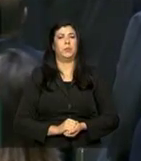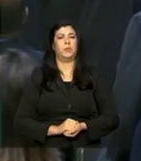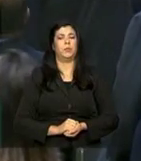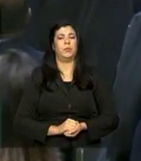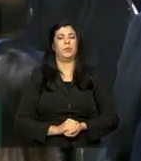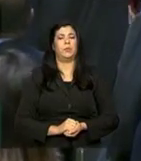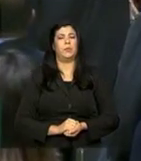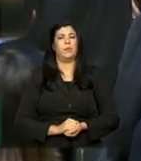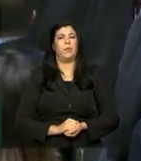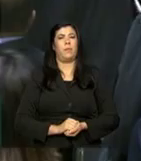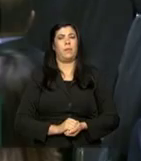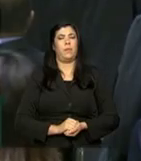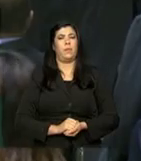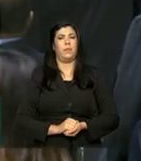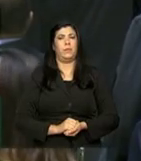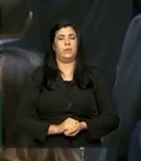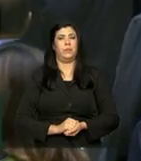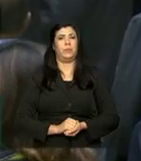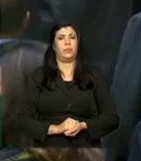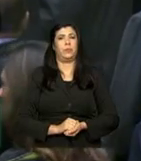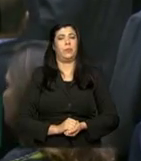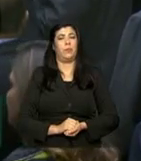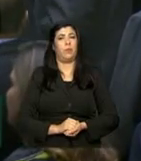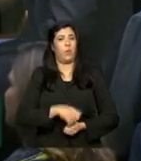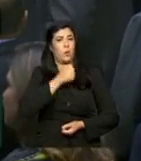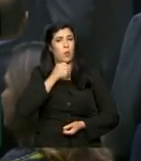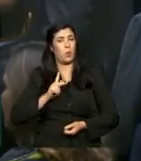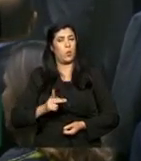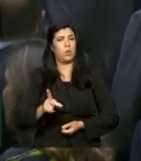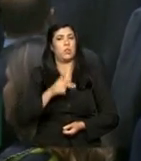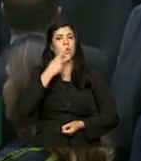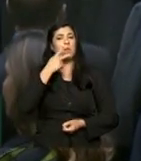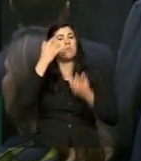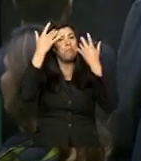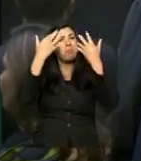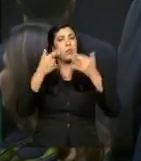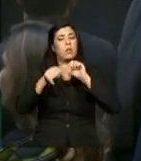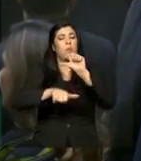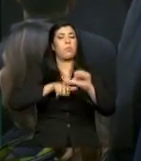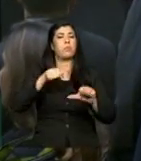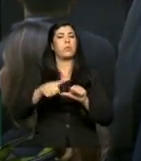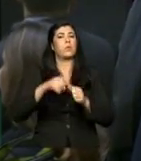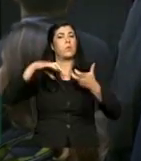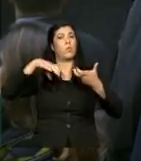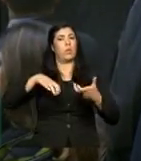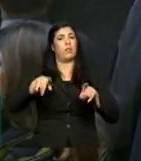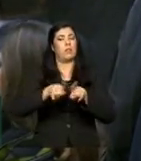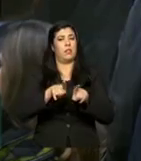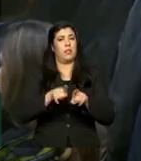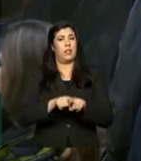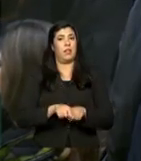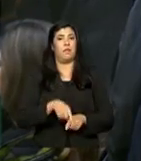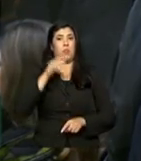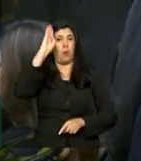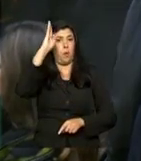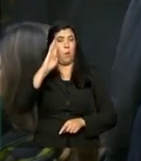E nós vamos fazer um rápido intervalo. Daqui a pouco a gente volta com a transmissão da cerimônia de